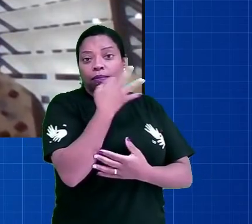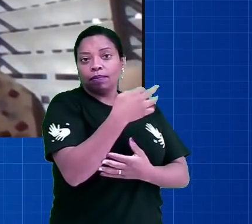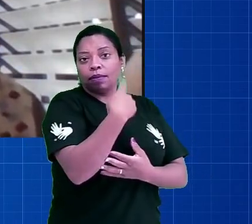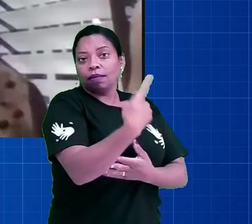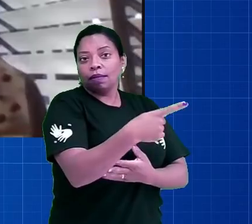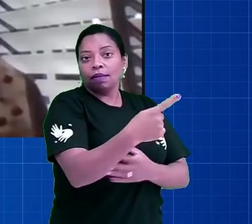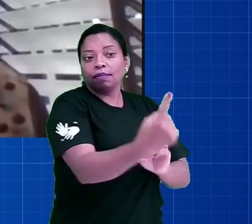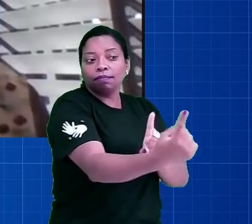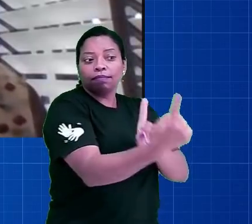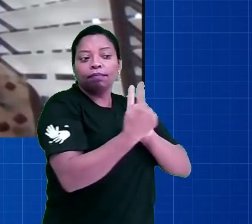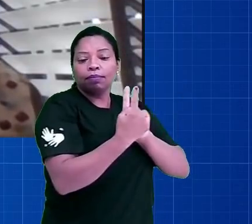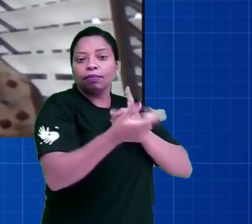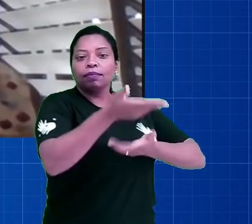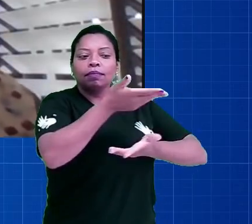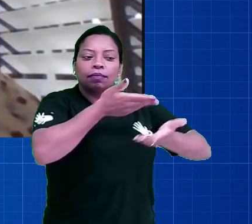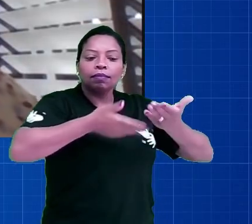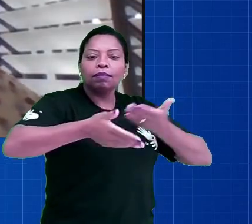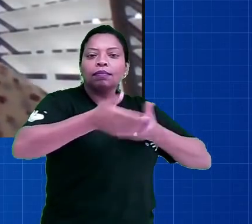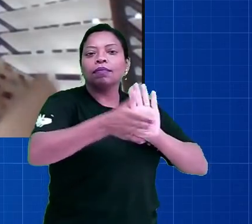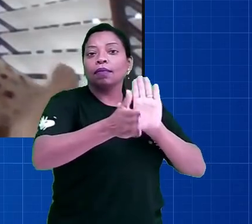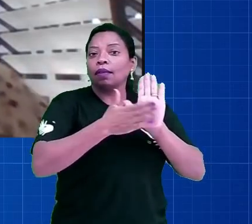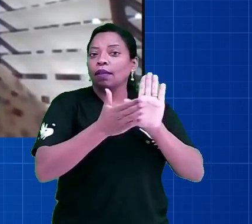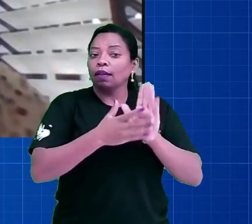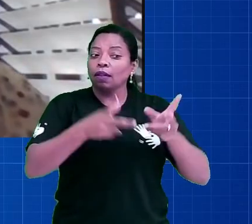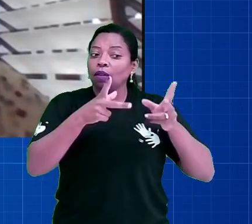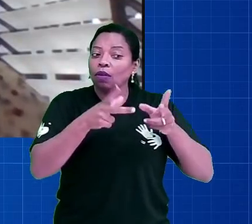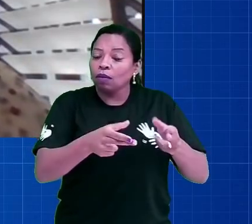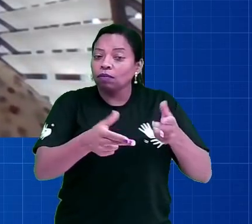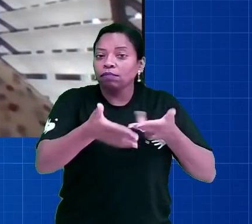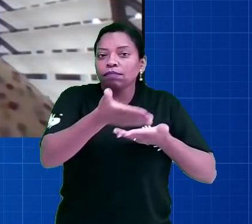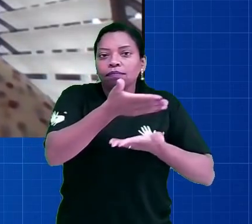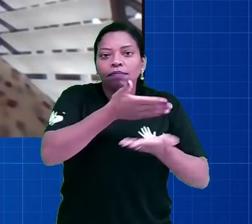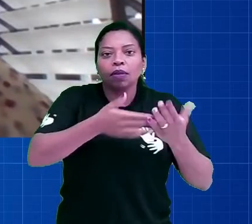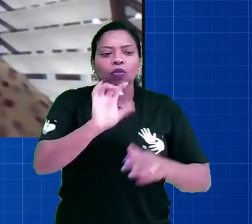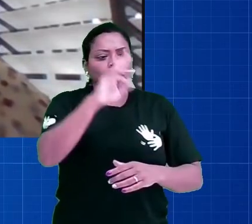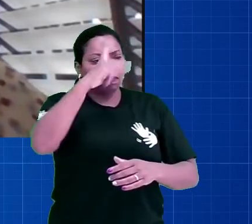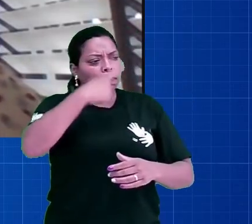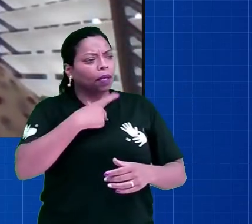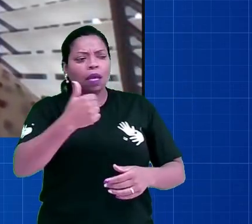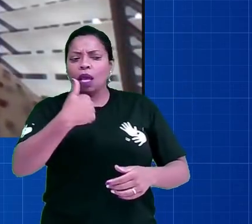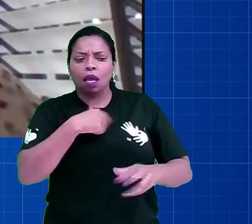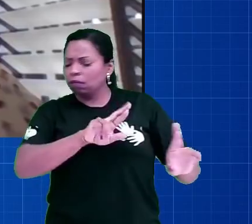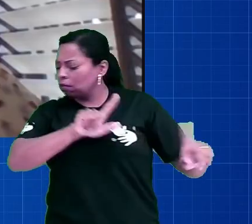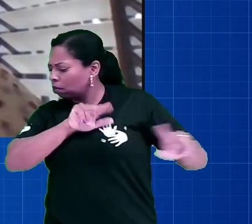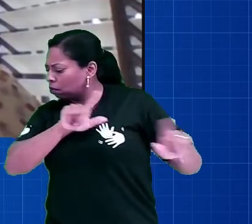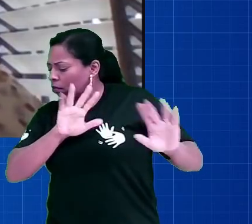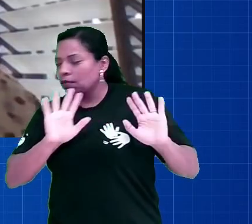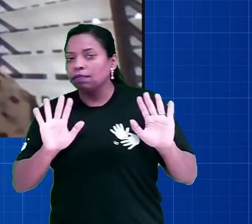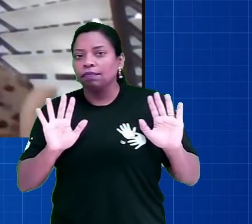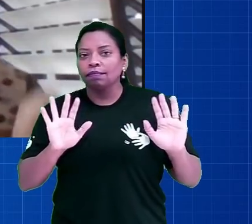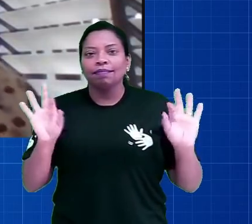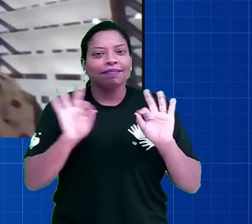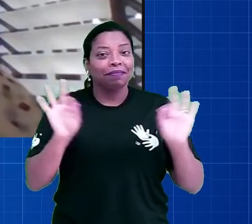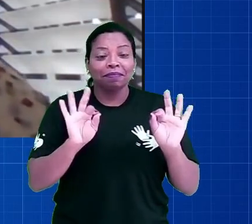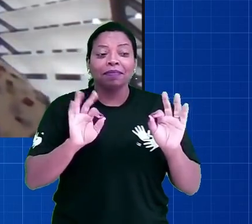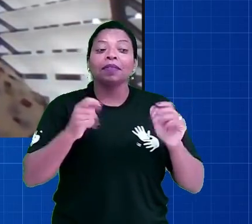enfim, a uma proposta comum. Então, não é a proposta do professor de educação especial, é a